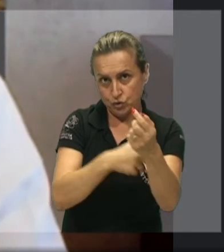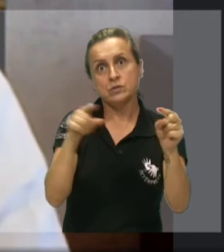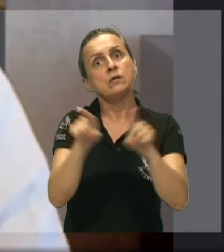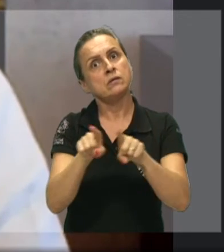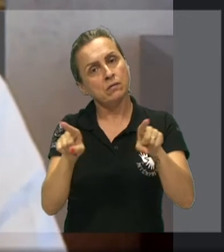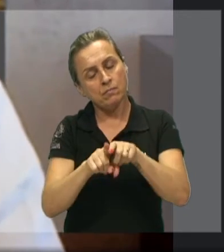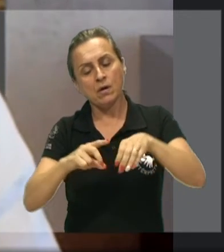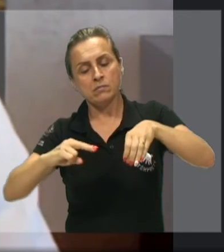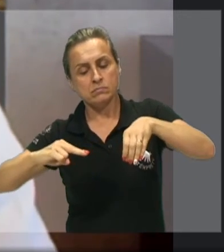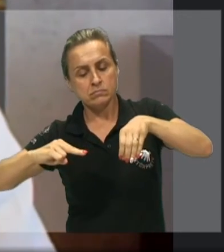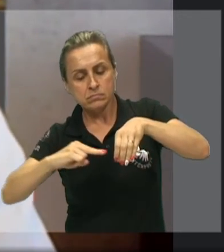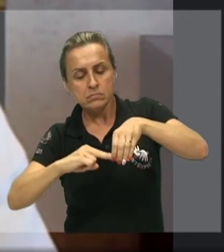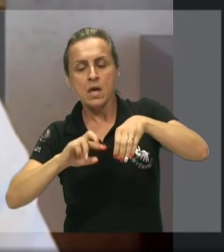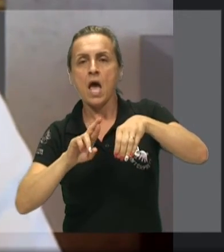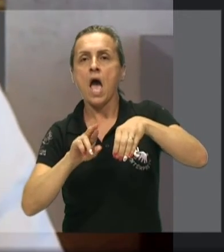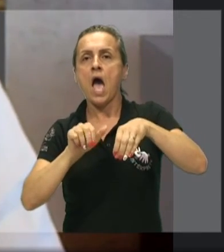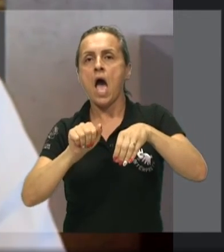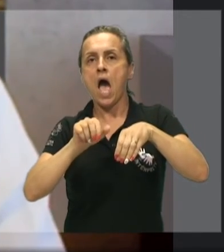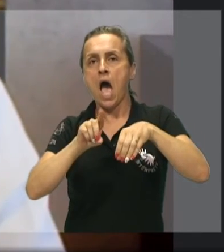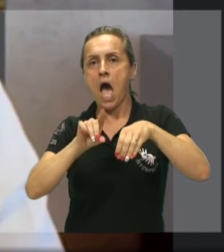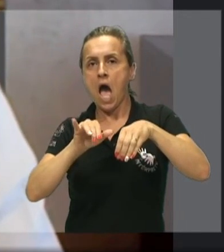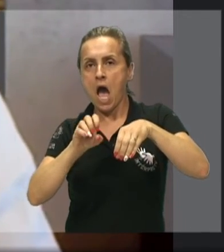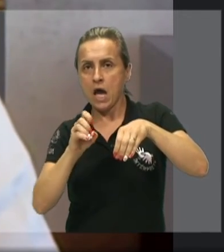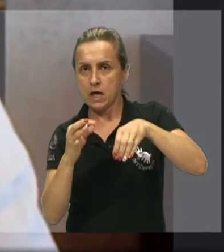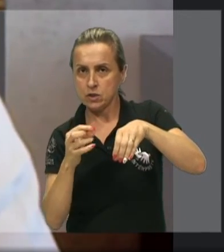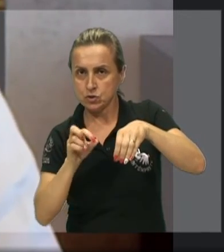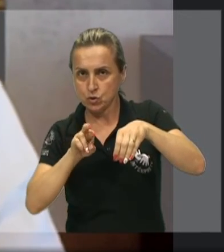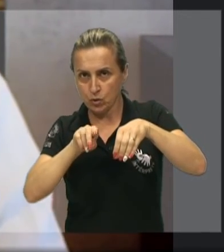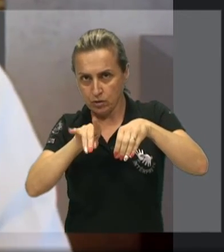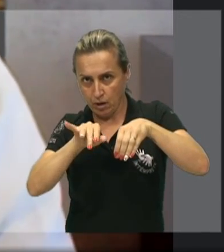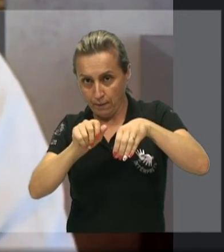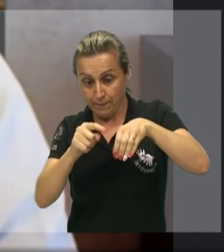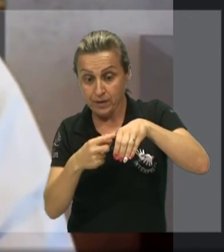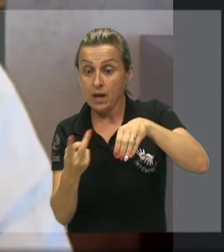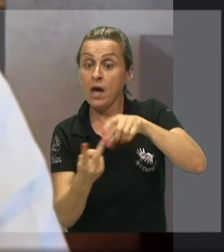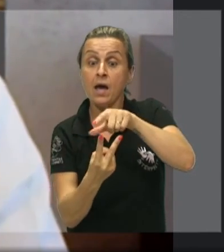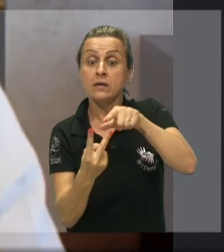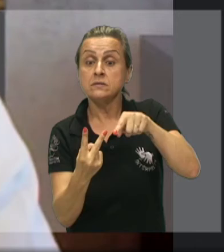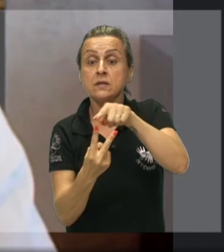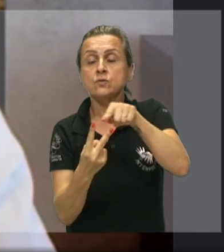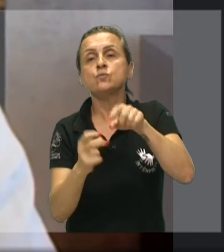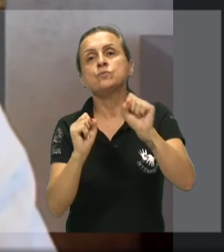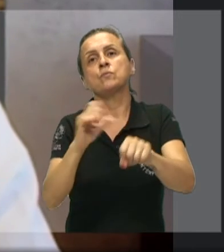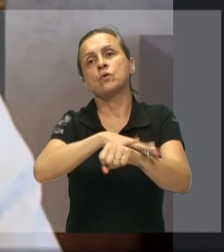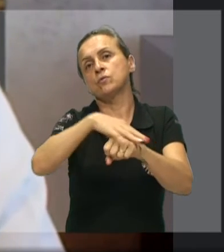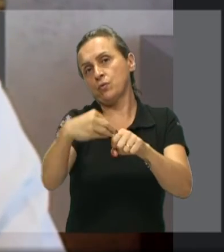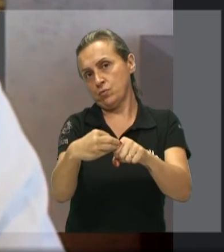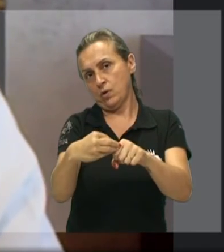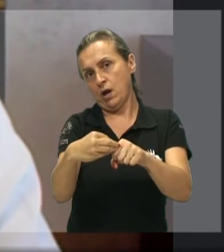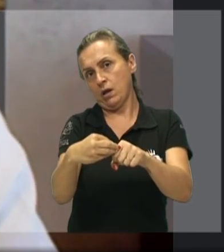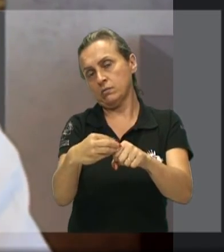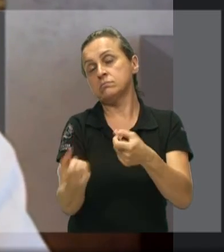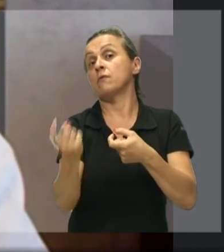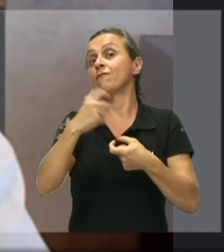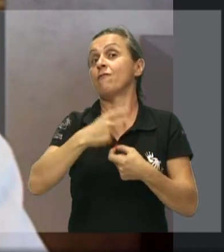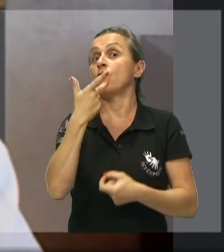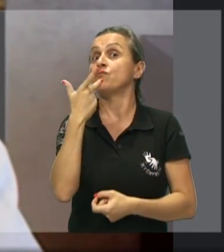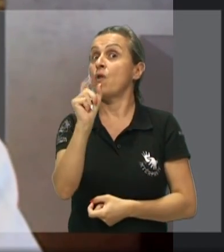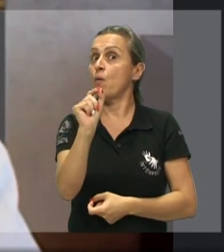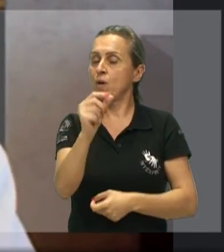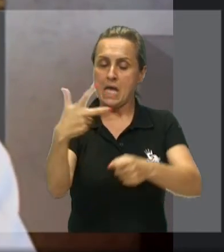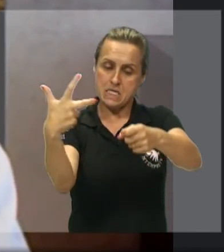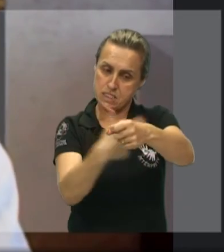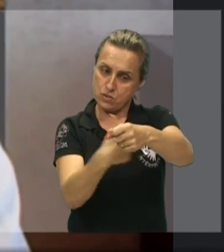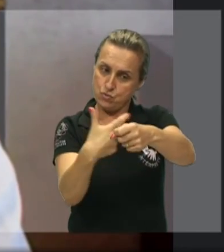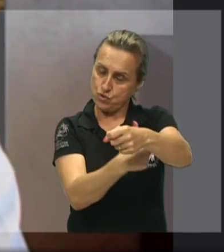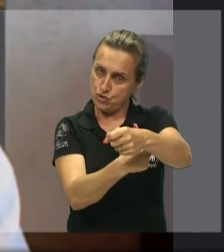São as duas modalidades que são, em princípio, curativas, né? Volto a frisar que a cirurgia tem